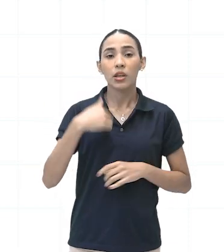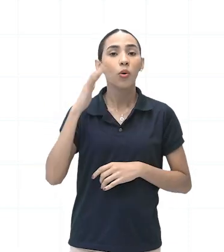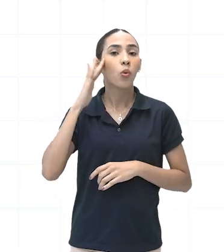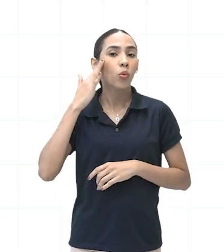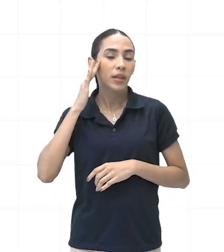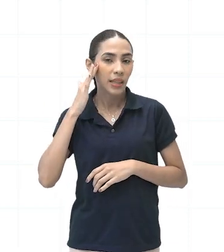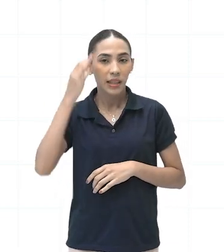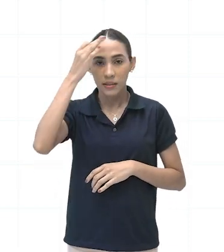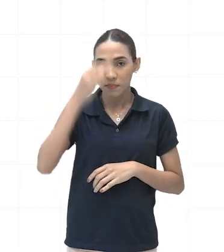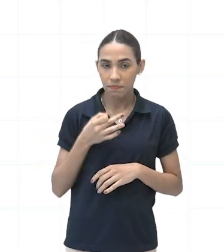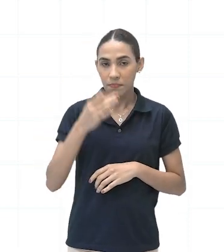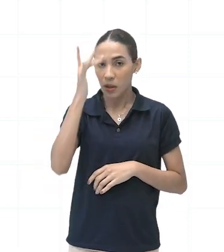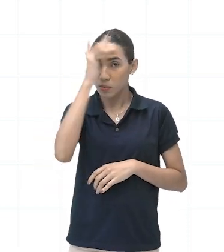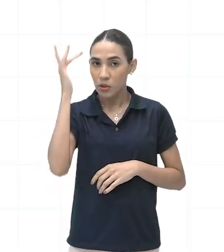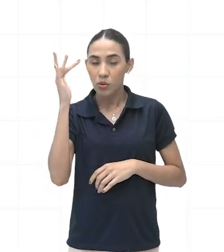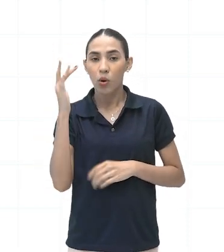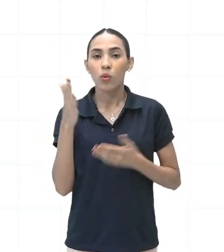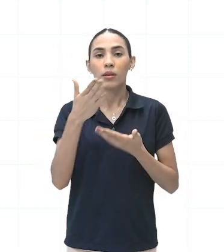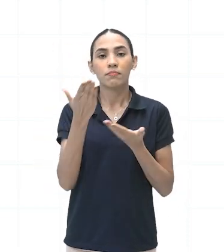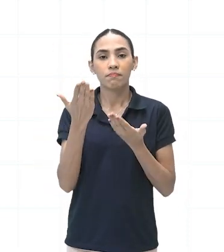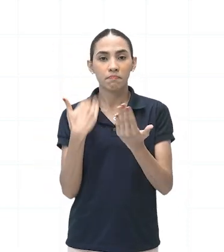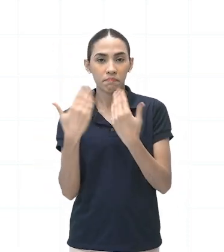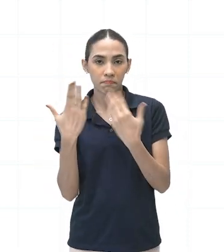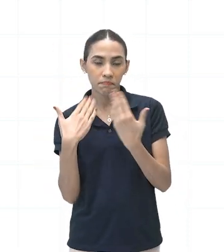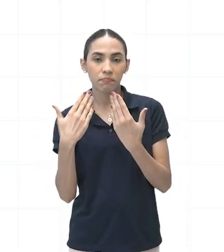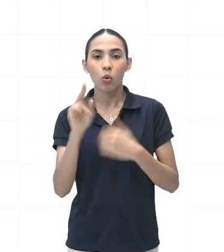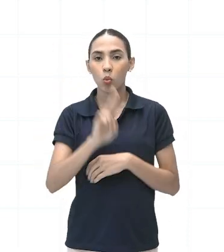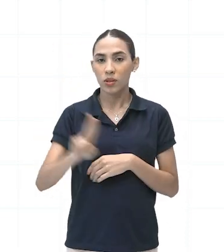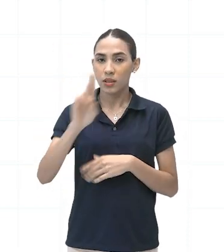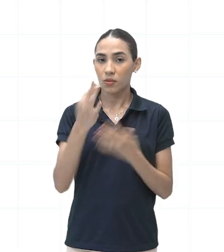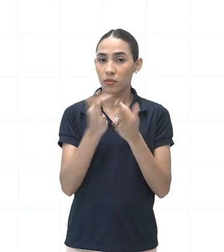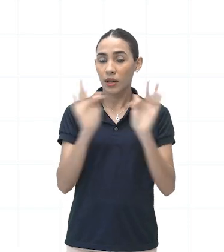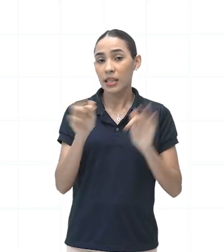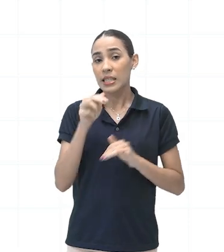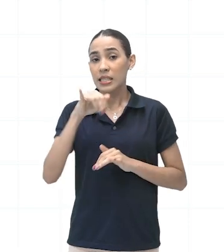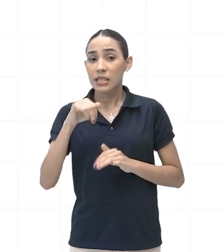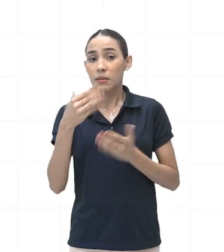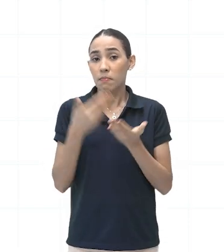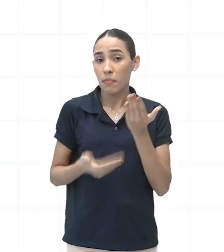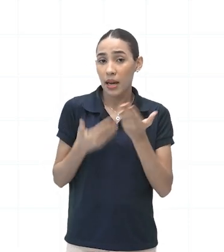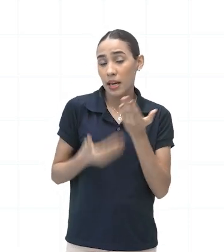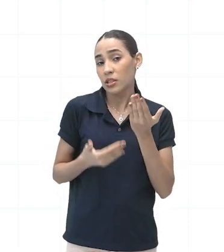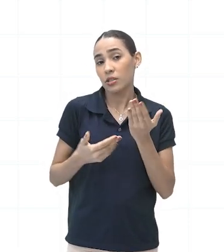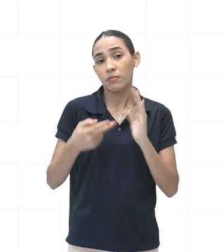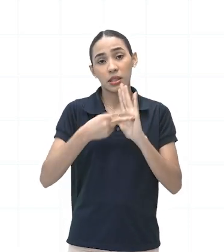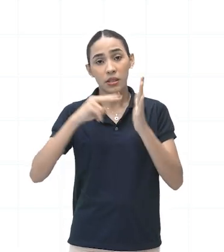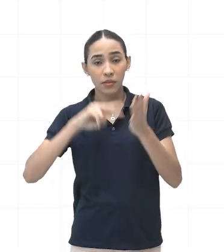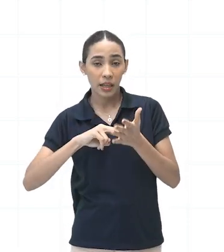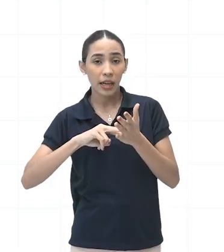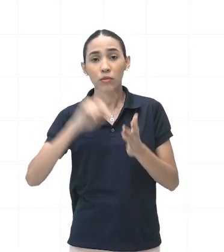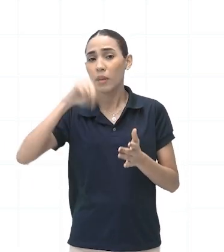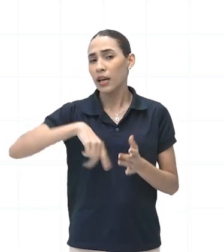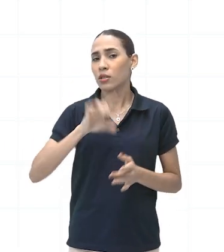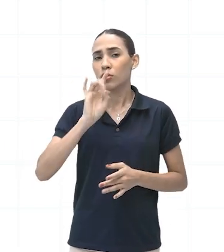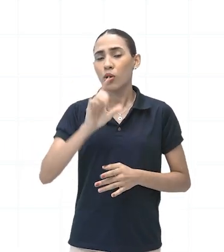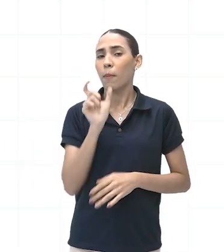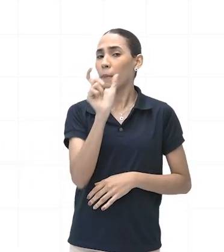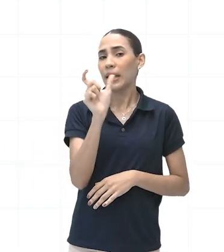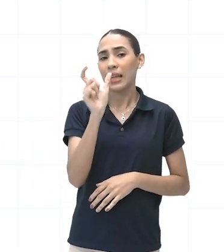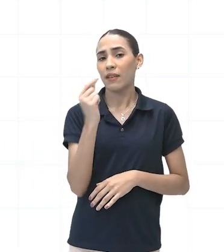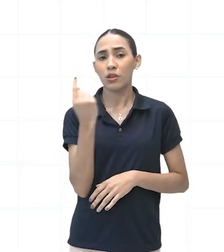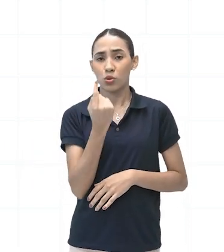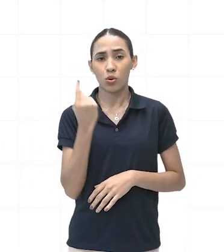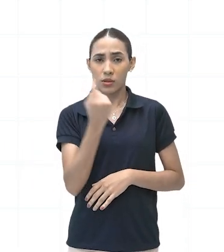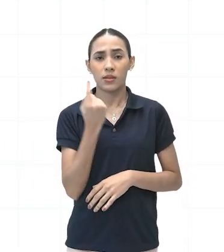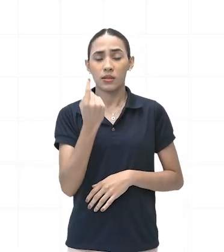entre os interlocutores, as pessoas que estão utilizando essa frase. Se não houver sentido, o enunciado é apenas uma palavra aleatória, certo?